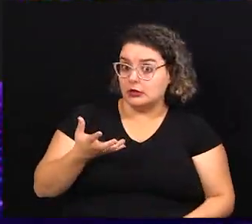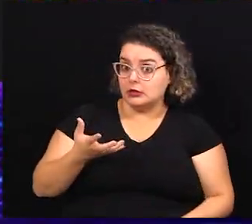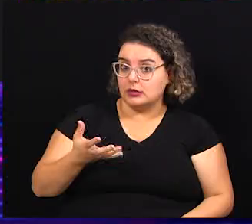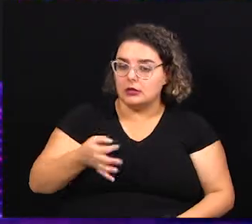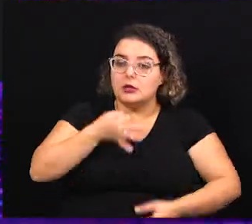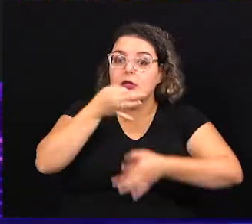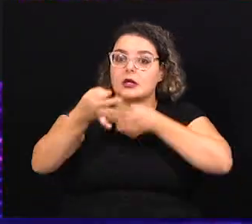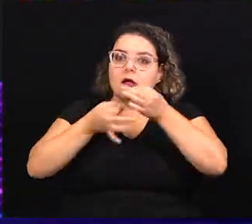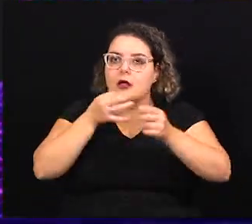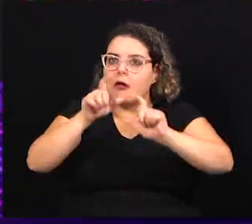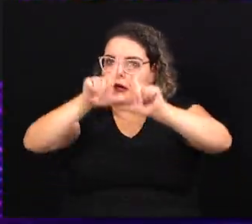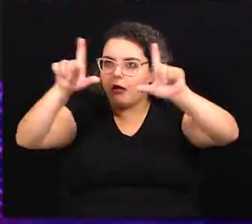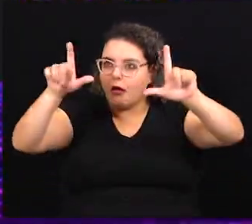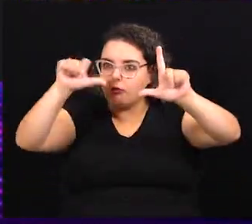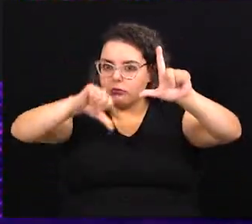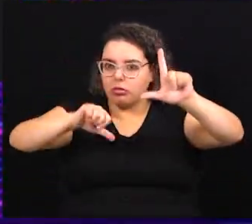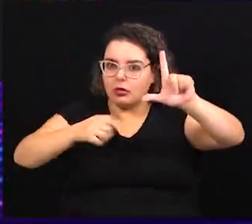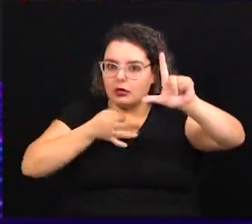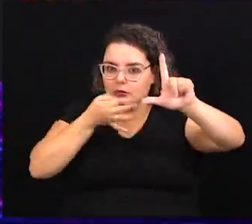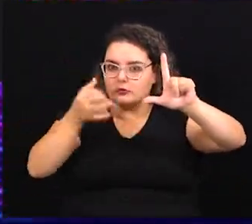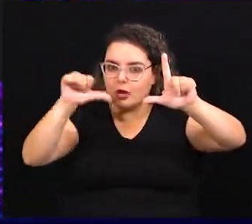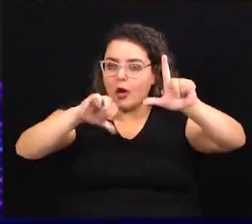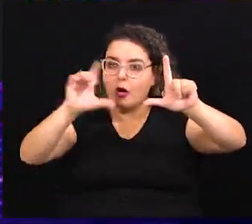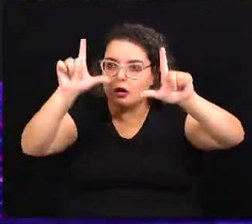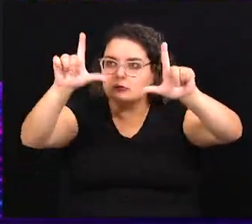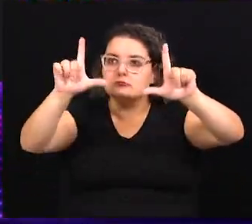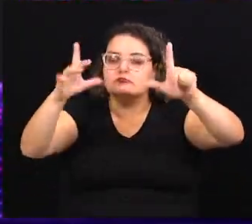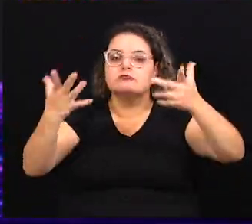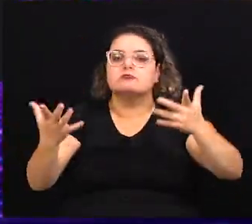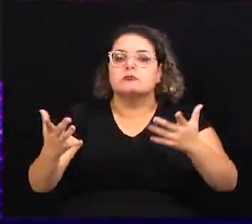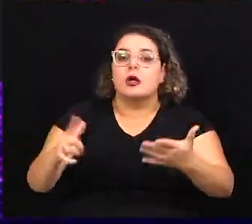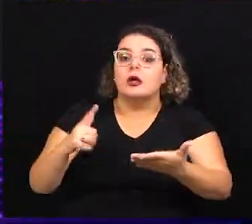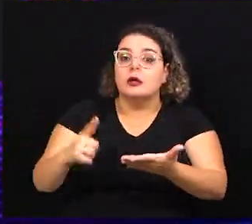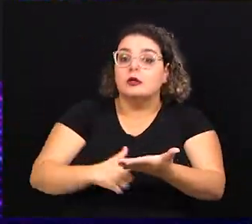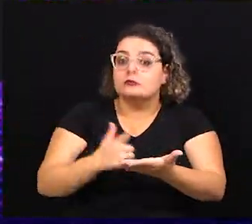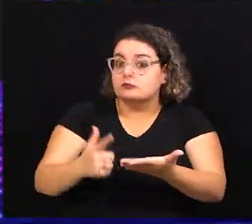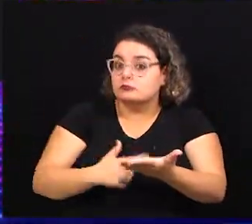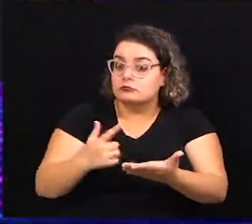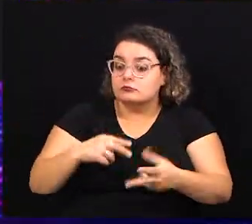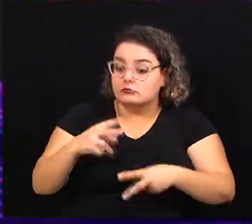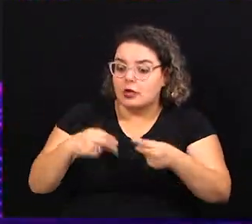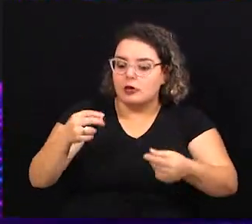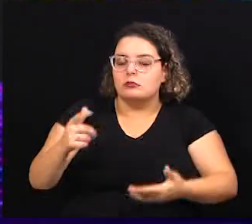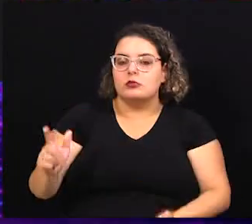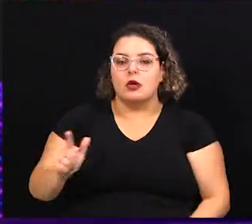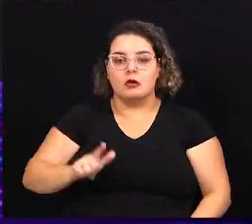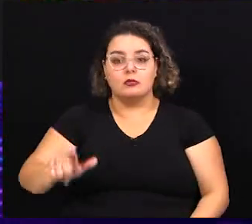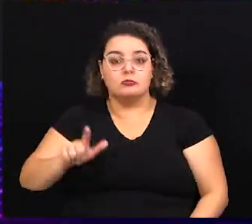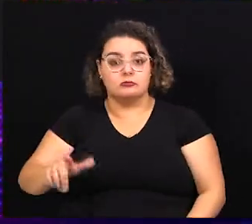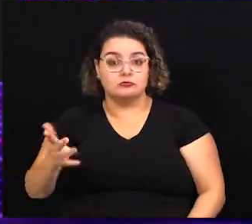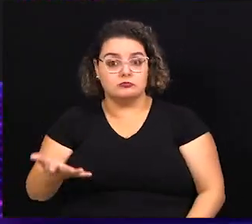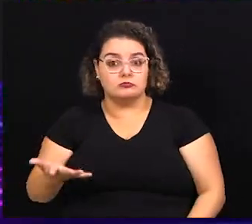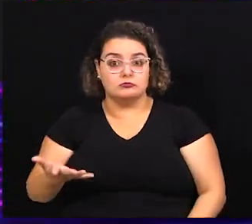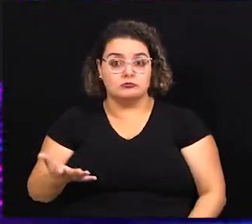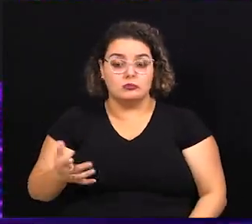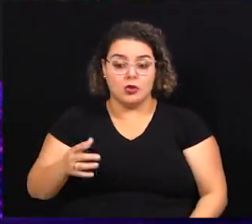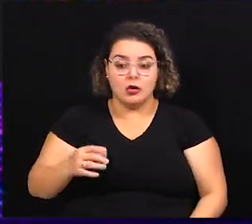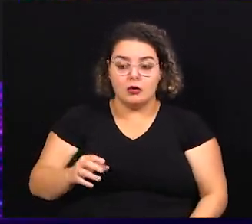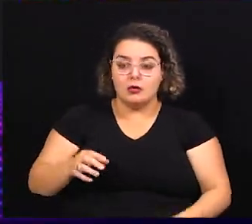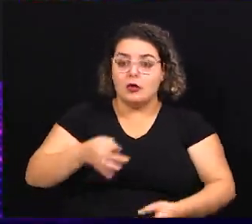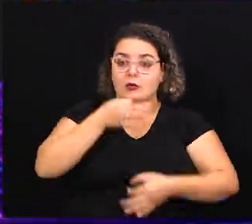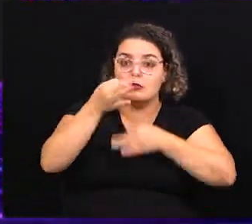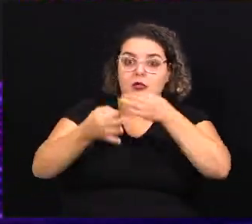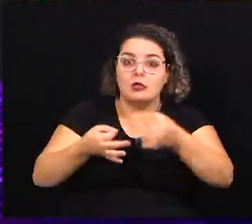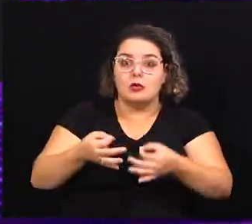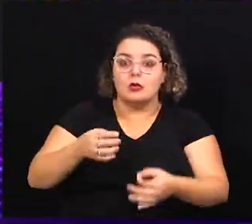da crítica, que fez a tal crítica negativa, que chamou o livro dela, que ela ganhou um prêmio literário, essa crítica classificou o prêmio dela